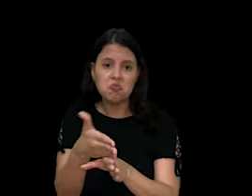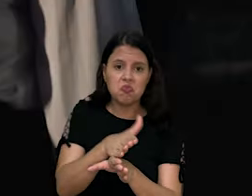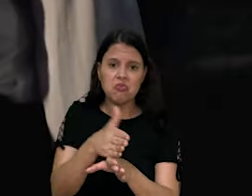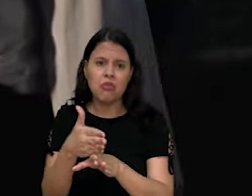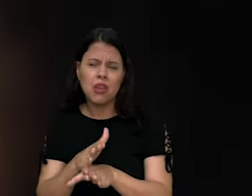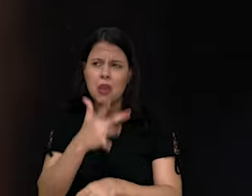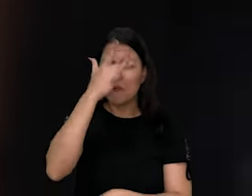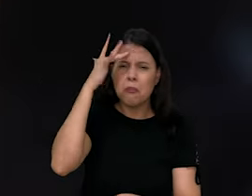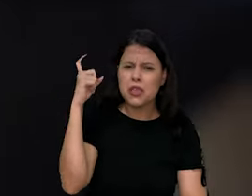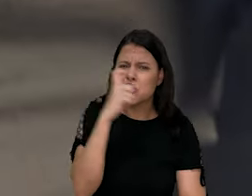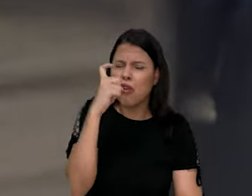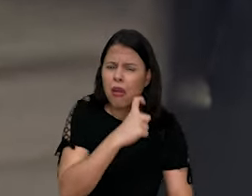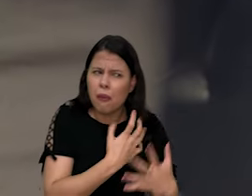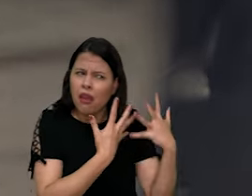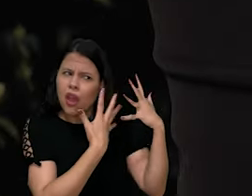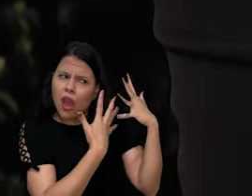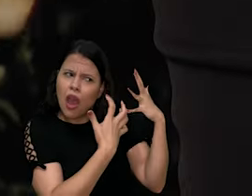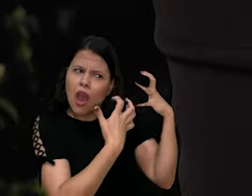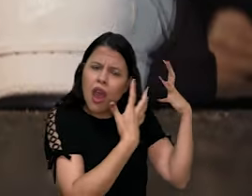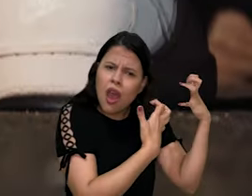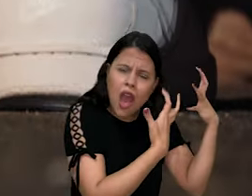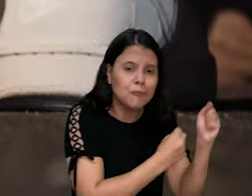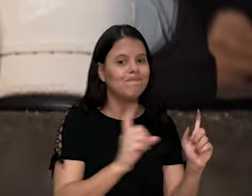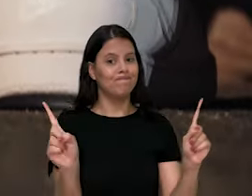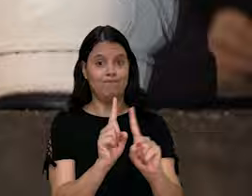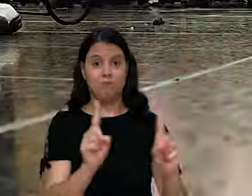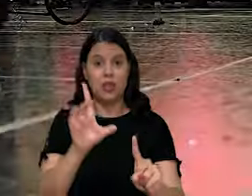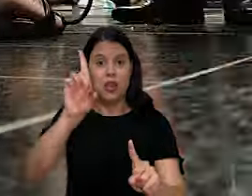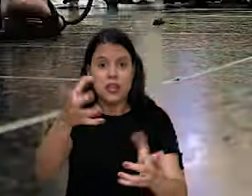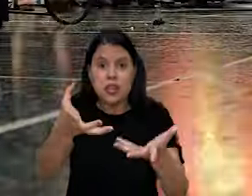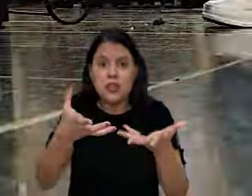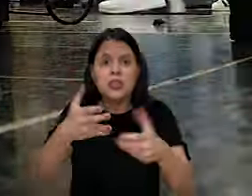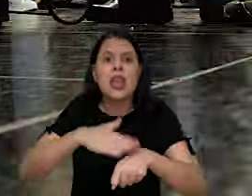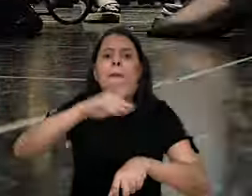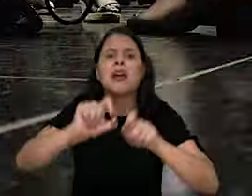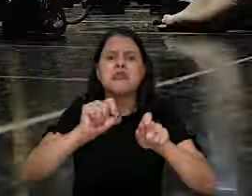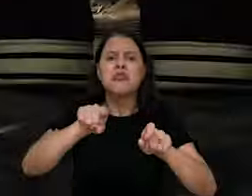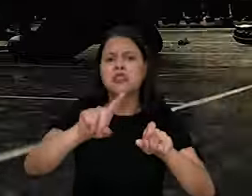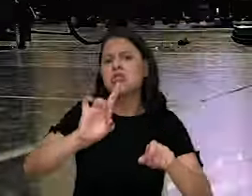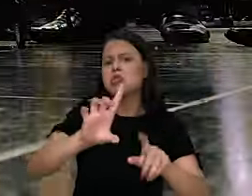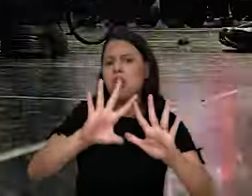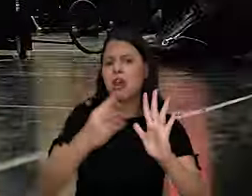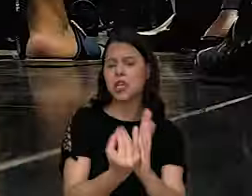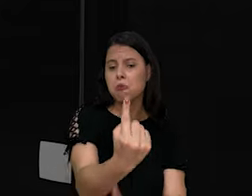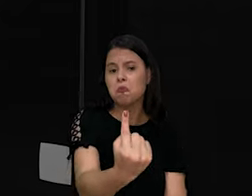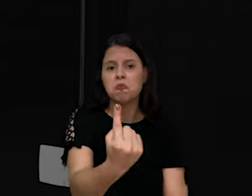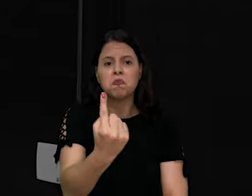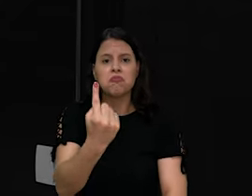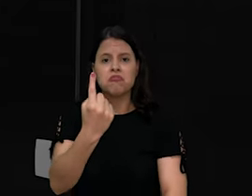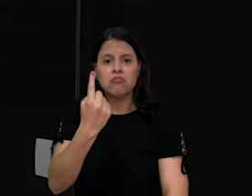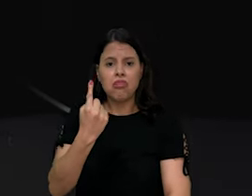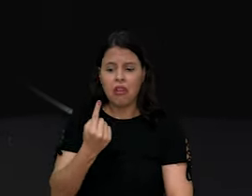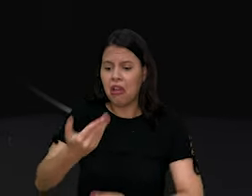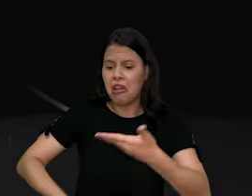inconstantes, gente que pode ser enganada, confundida, levada. Deus quer muito mais do que você faz na igreja. Ele